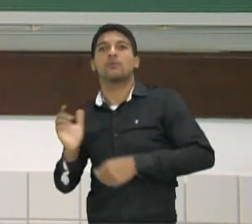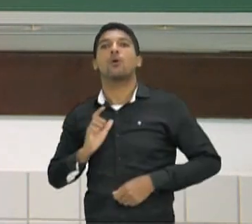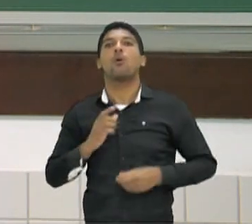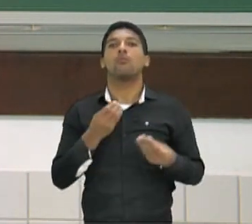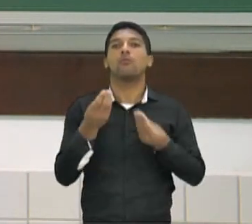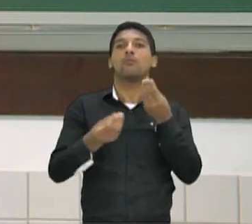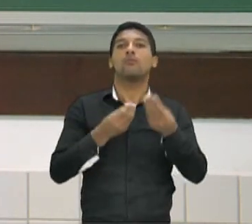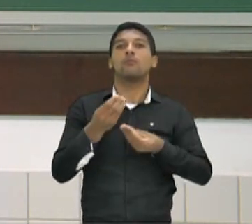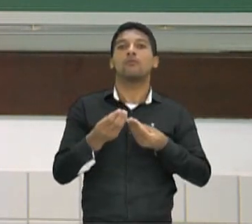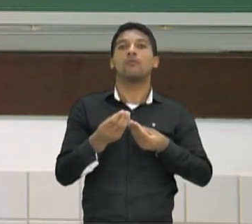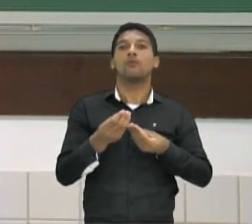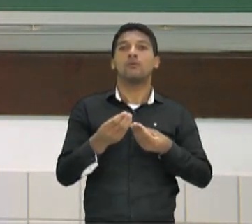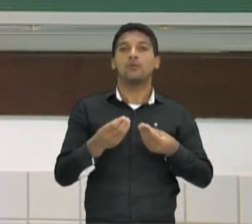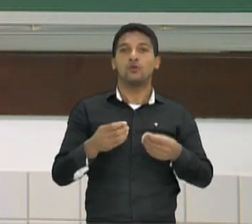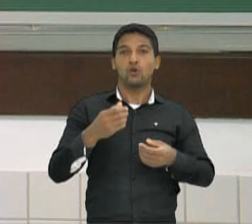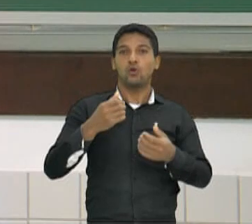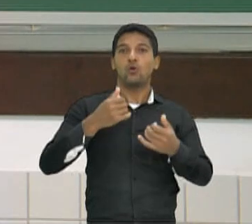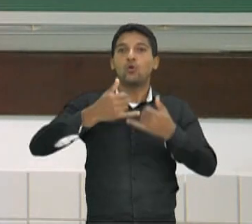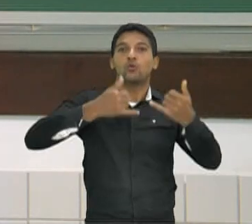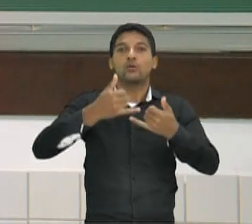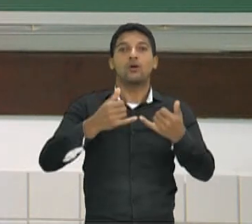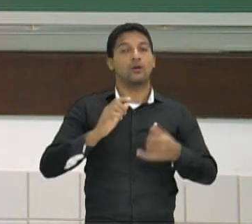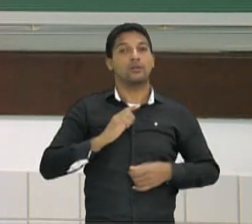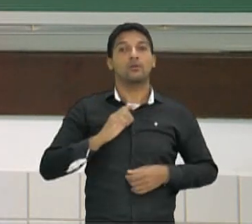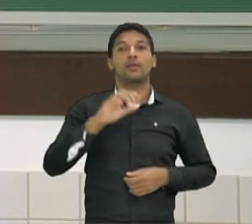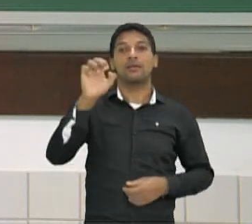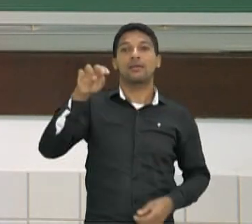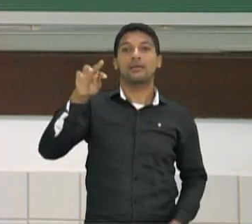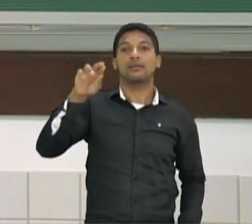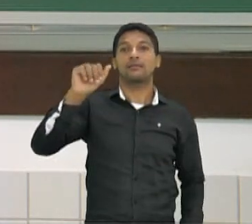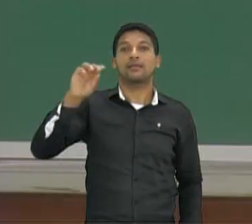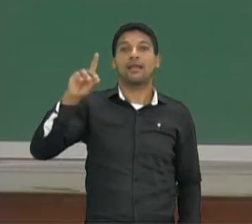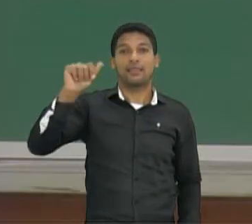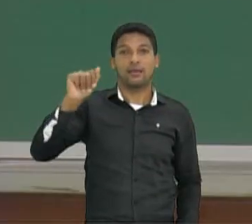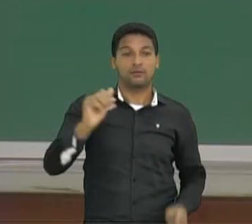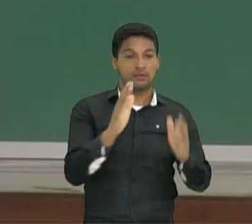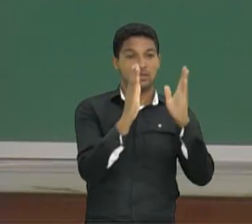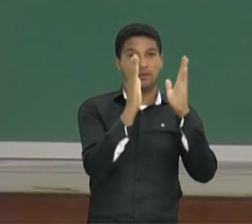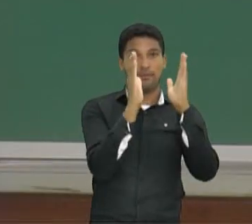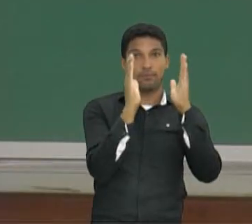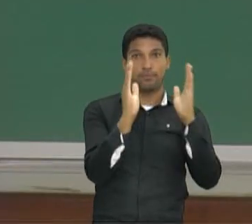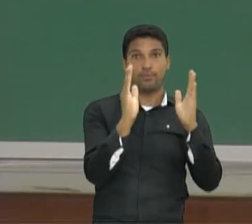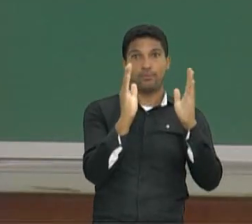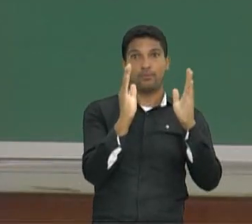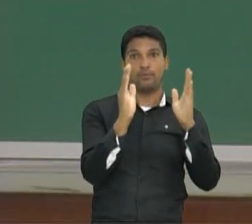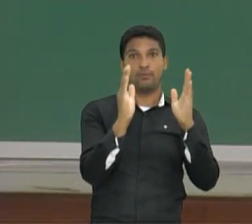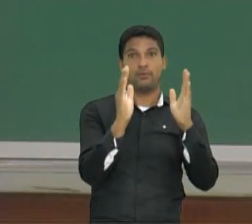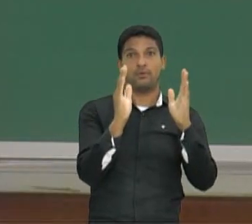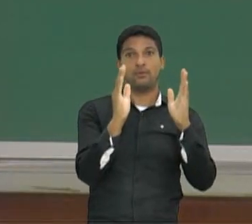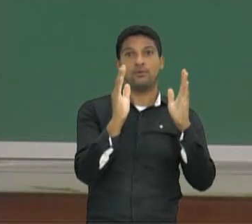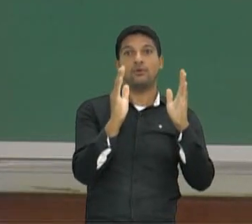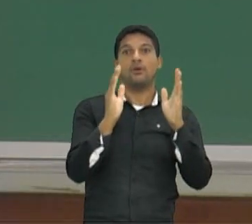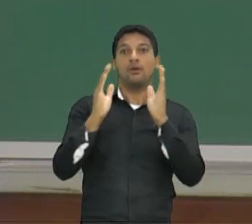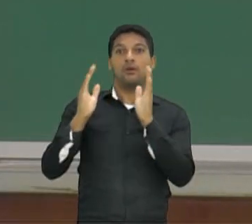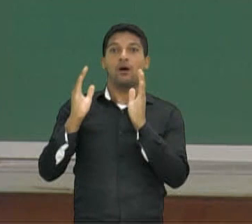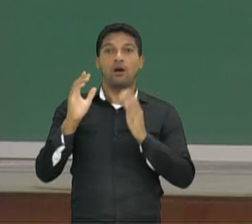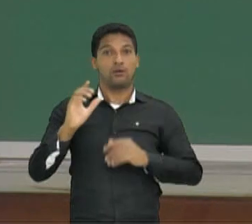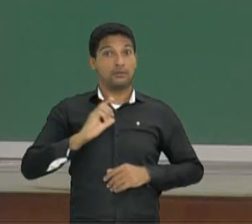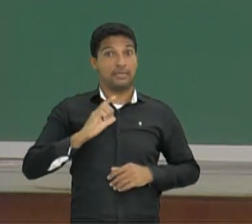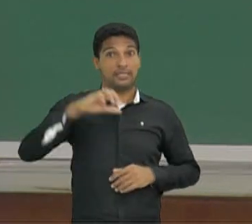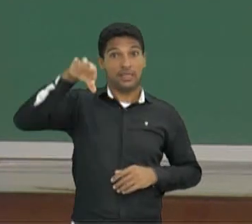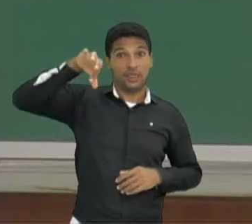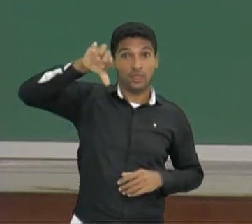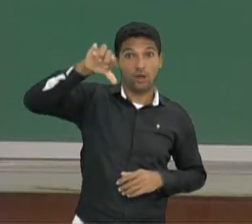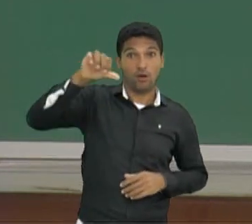entradas são divididas em 2 turnos. Então, o jogo em si possui 9 entradas, e cada entrada é dividida